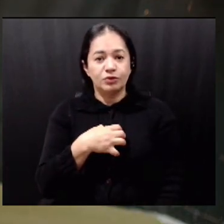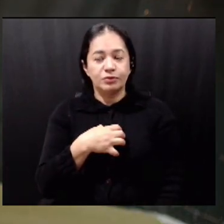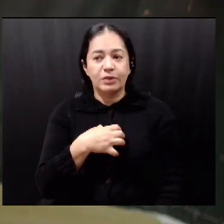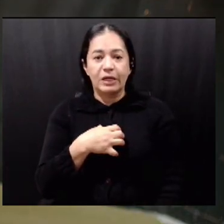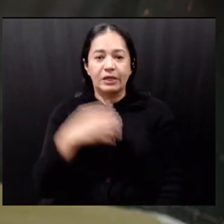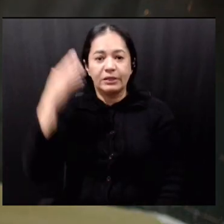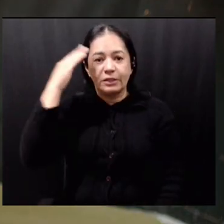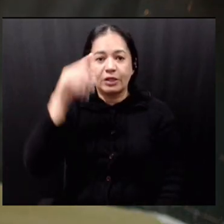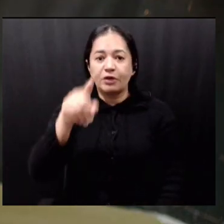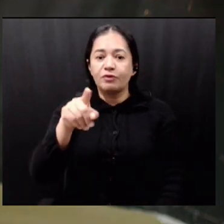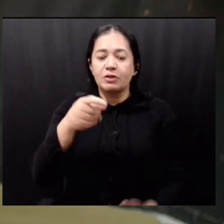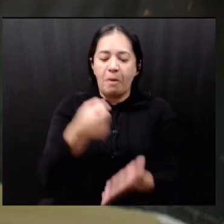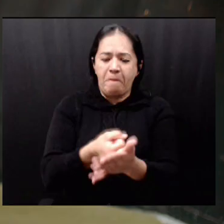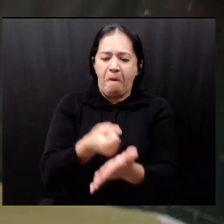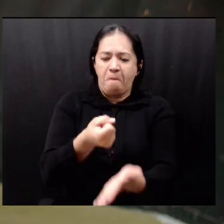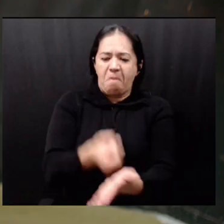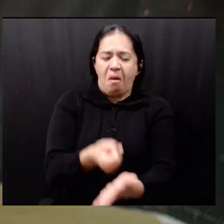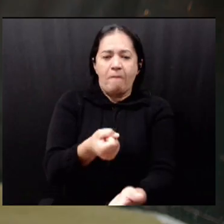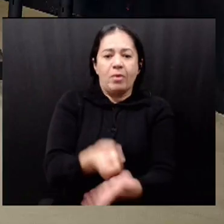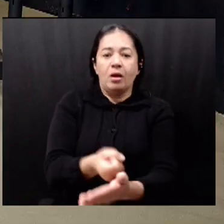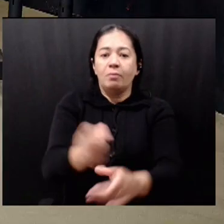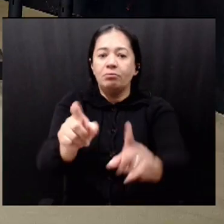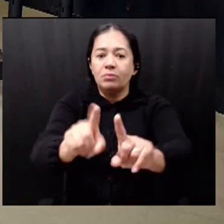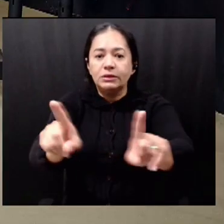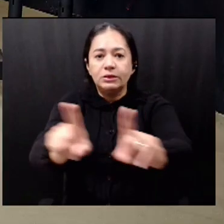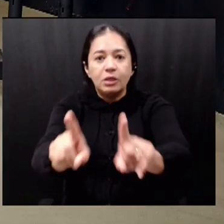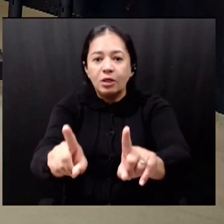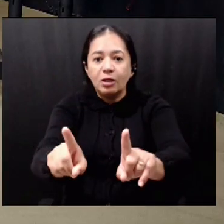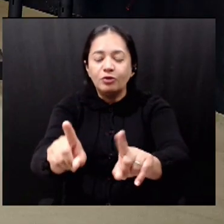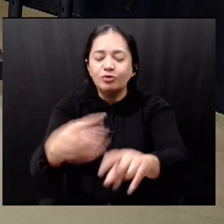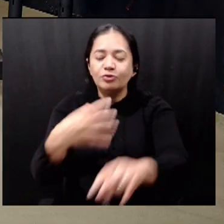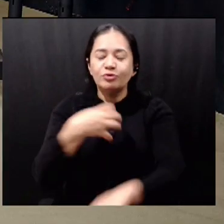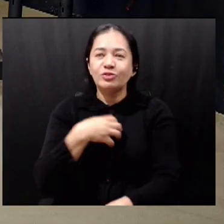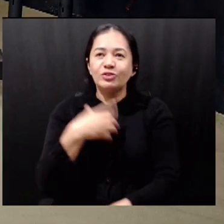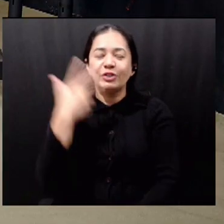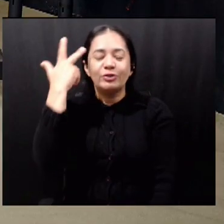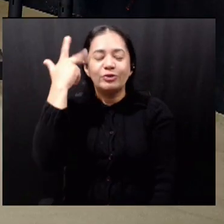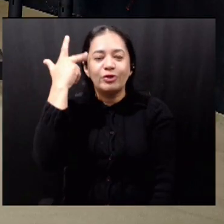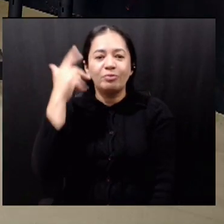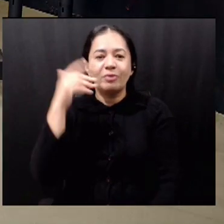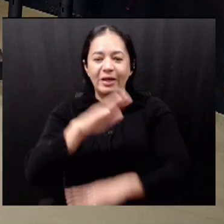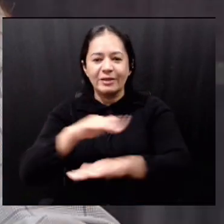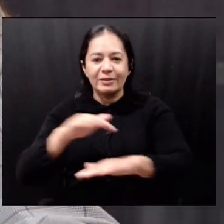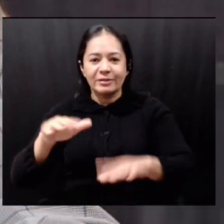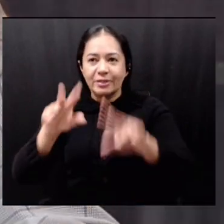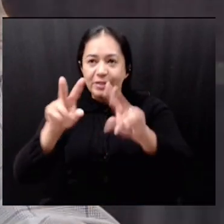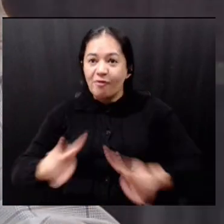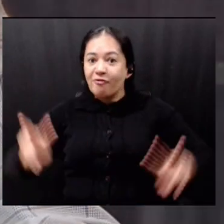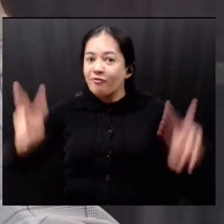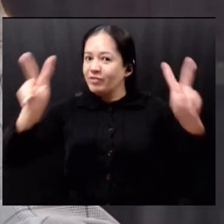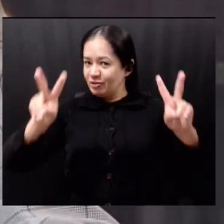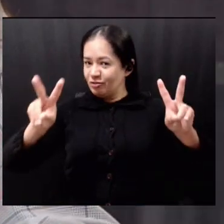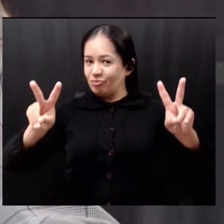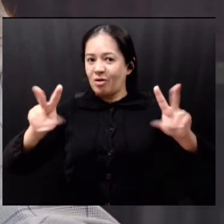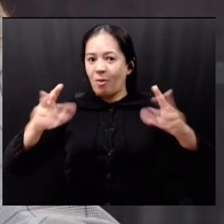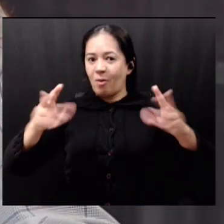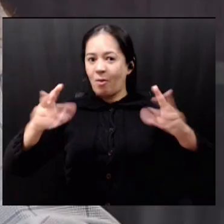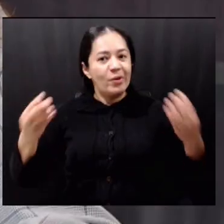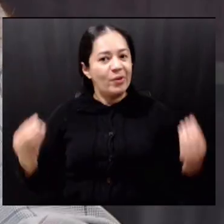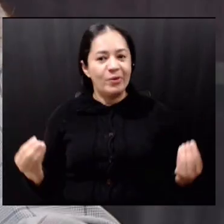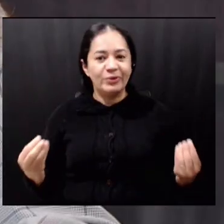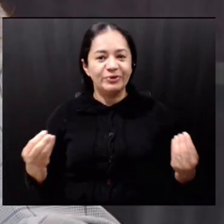está impondo algo para ela, né, Bruna? Uhum, isso mesmo, as crianças são muito visuais também, né? Então a gente, a quadro